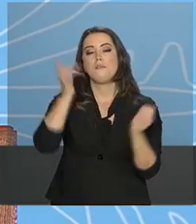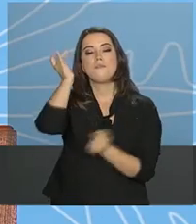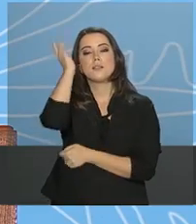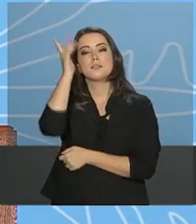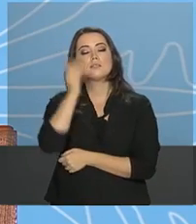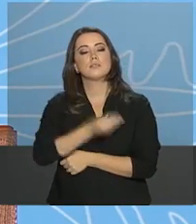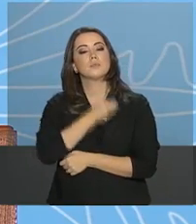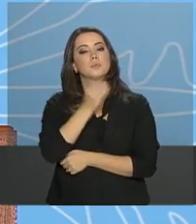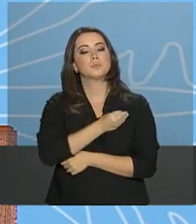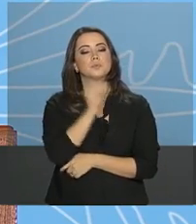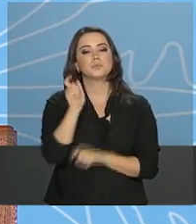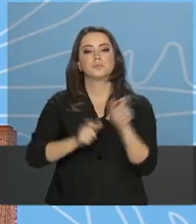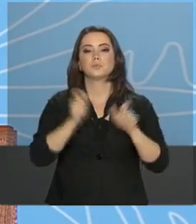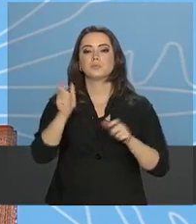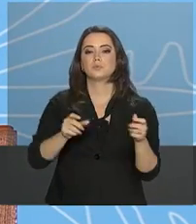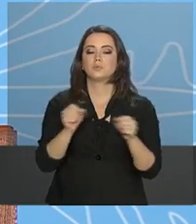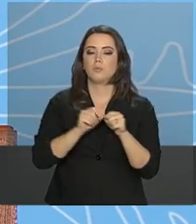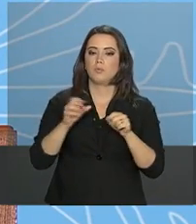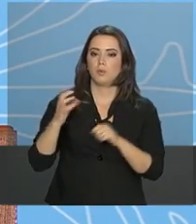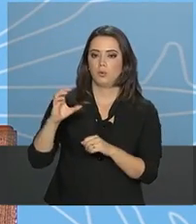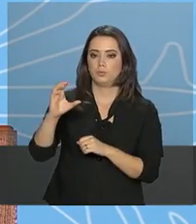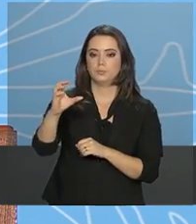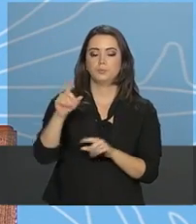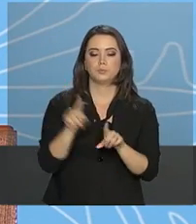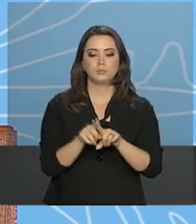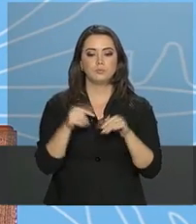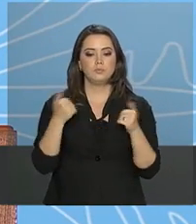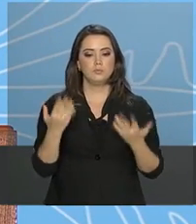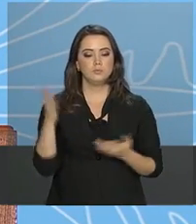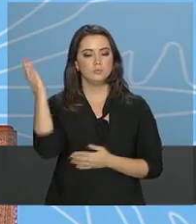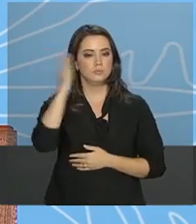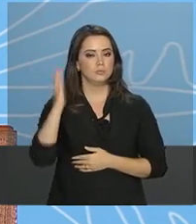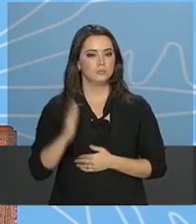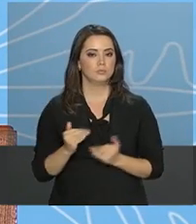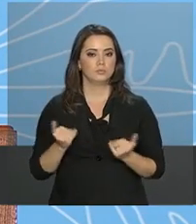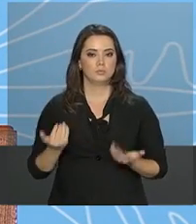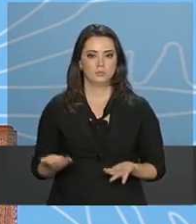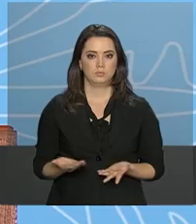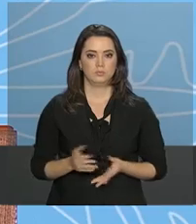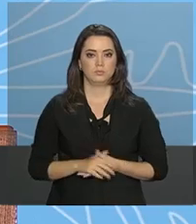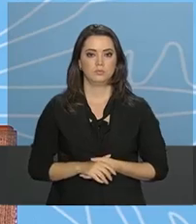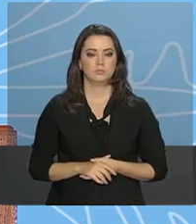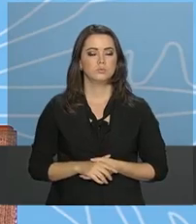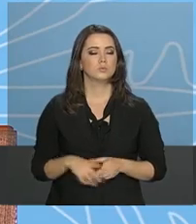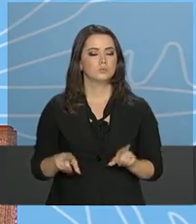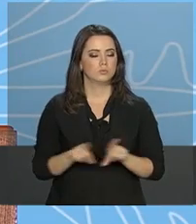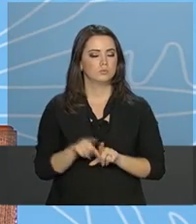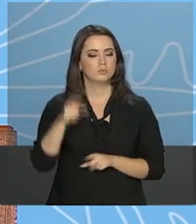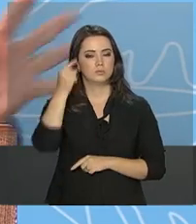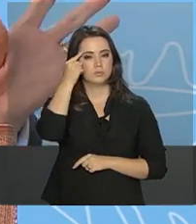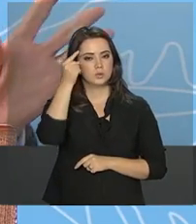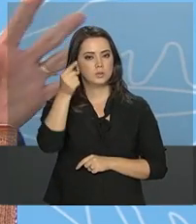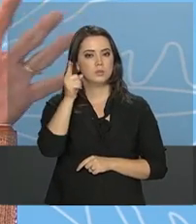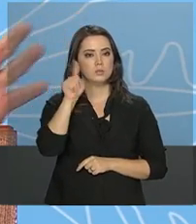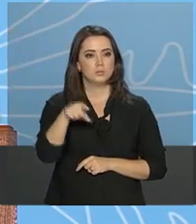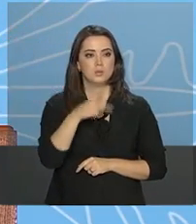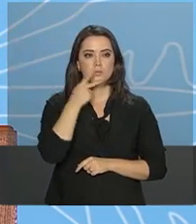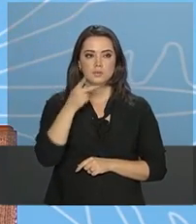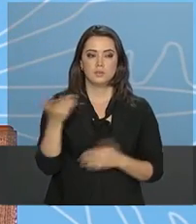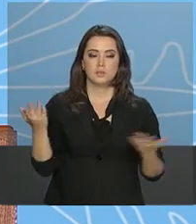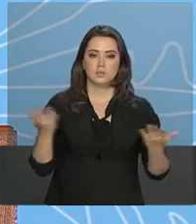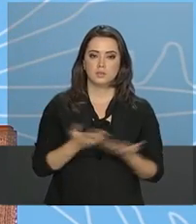a vida de quem faz ciência no Brasil. E penso, como acabei